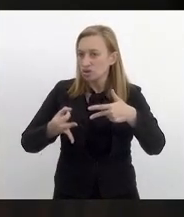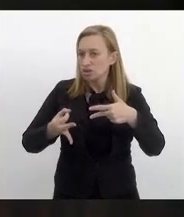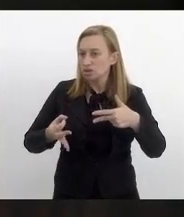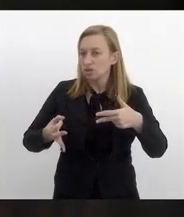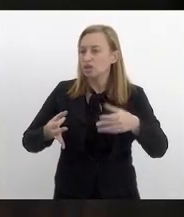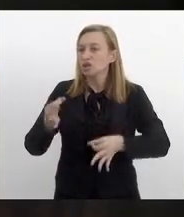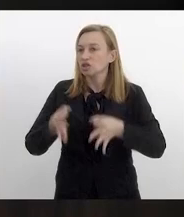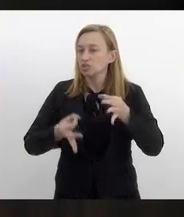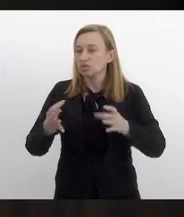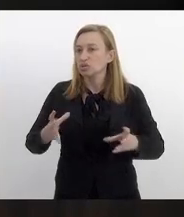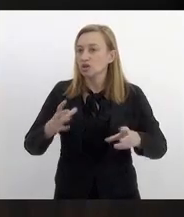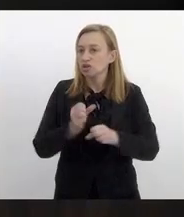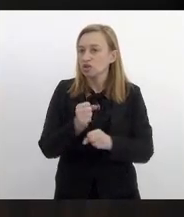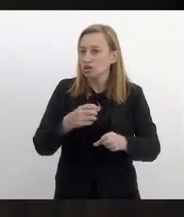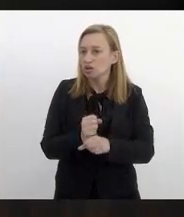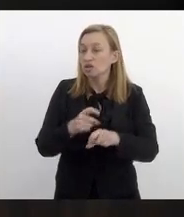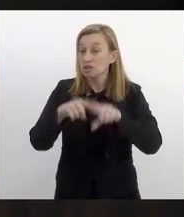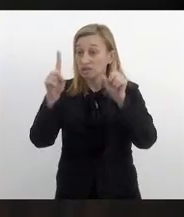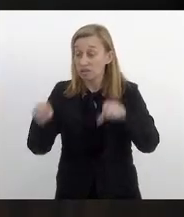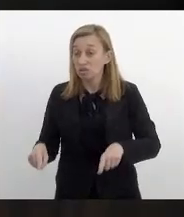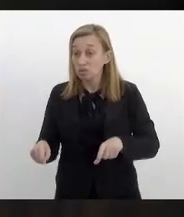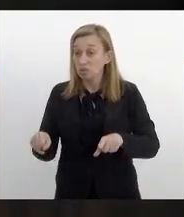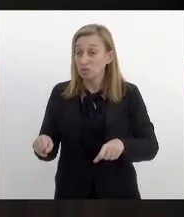Contas, para os servidores do MP.